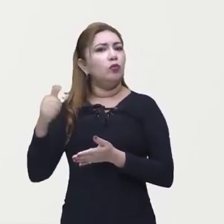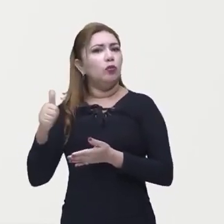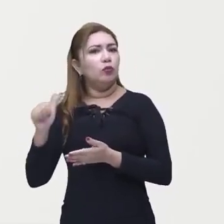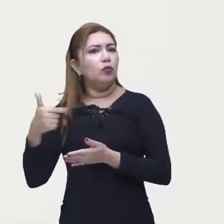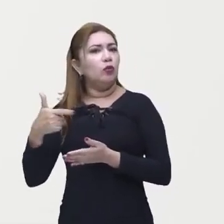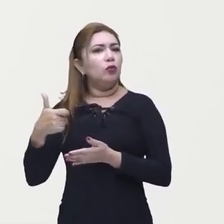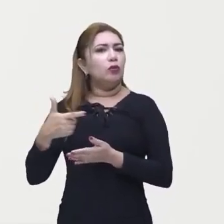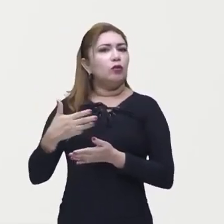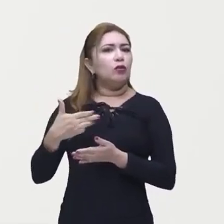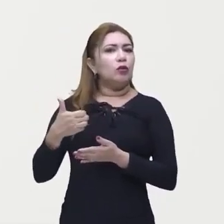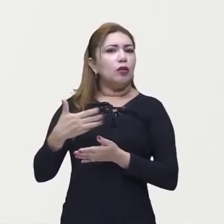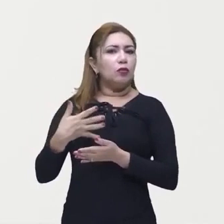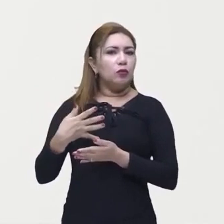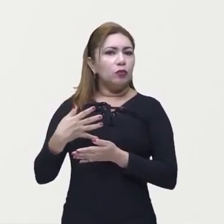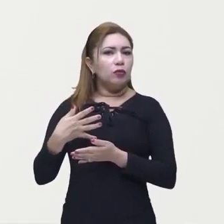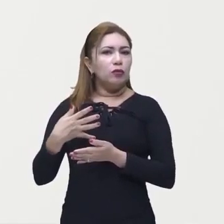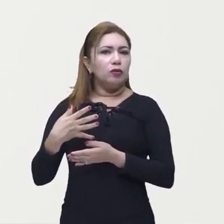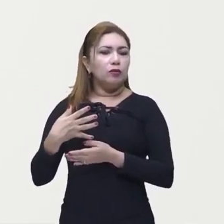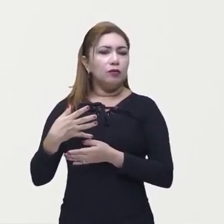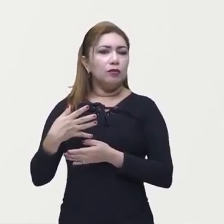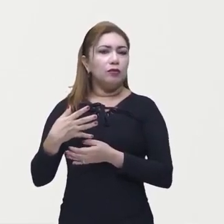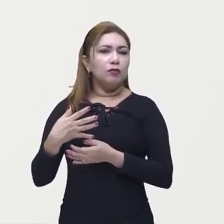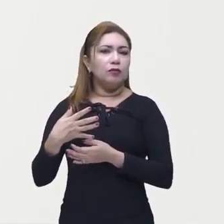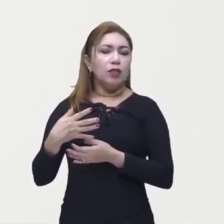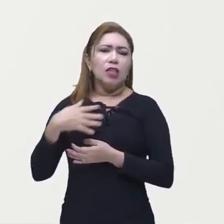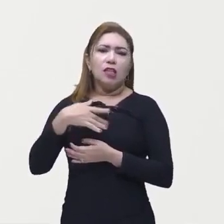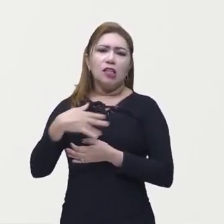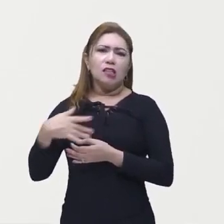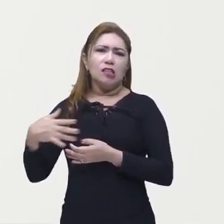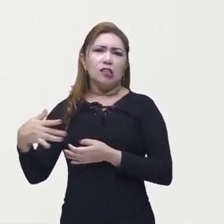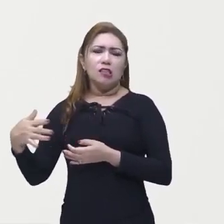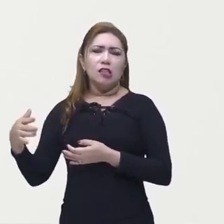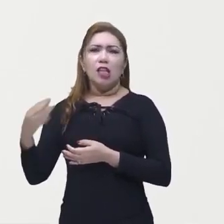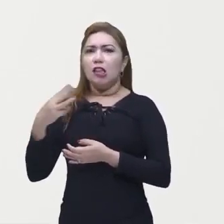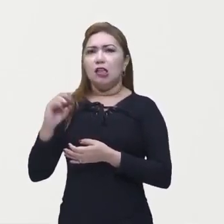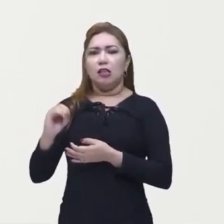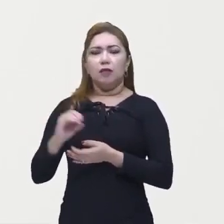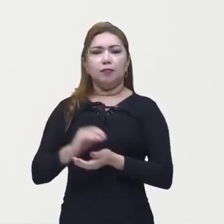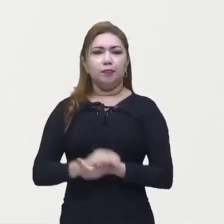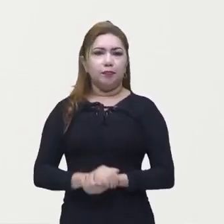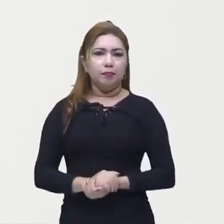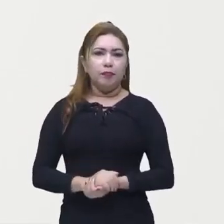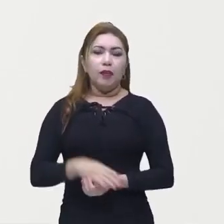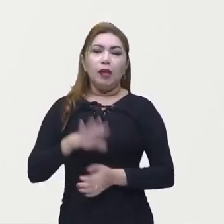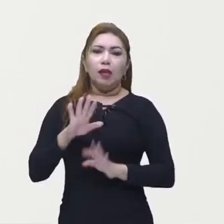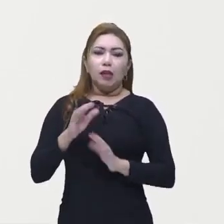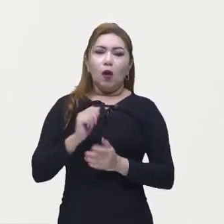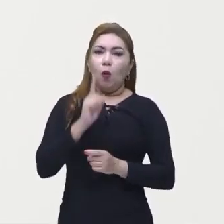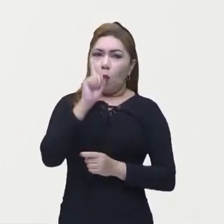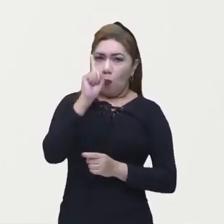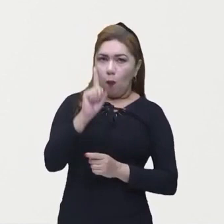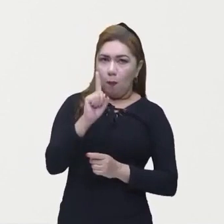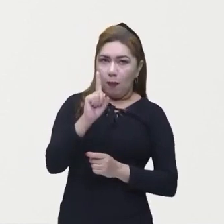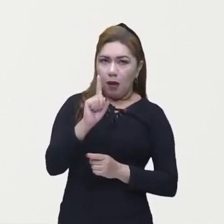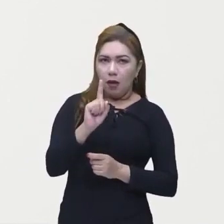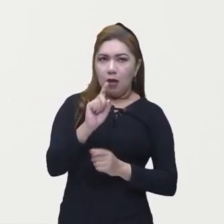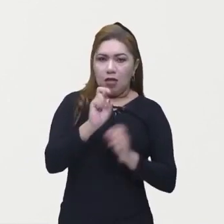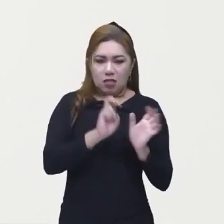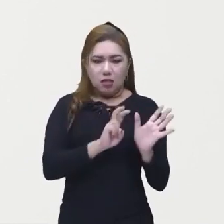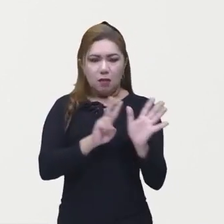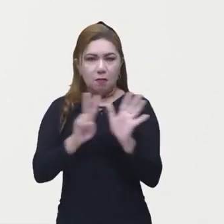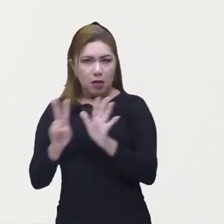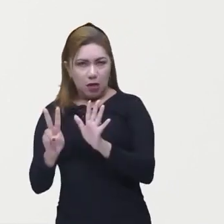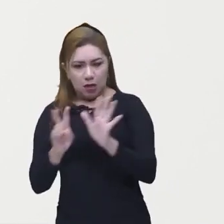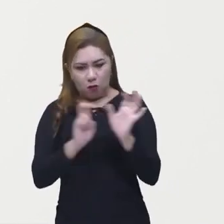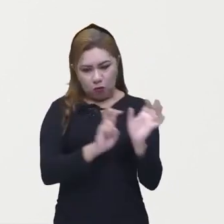E assim sucessivamente. Então, o que nós podemos observar aí? Uma semana vai ter o quê? 7 dias, tá certo?